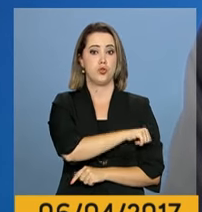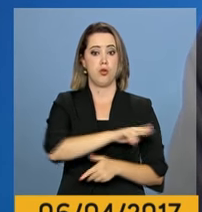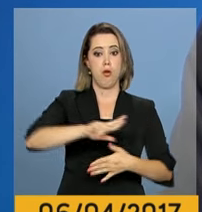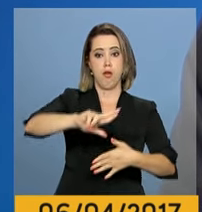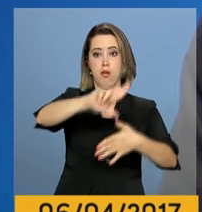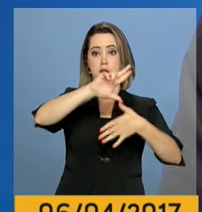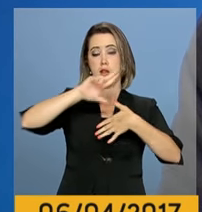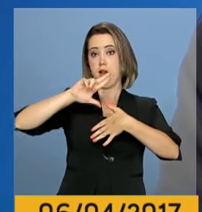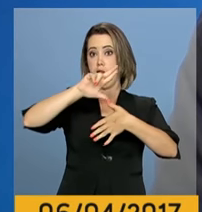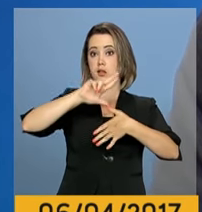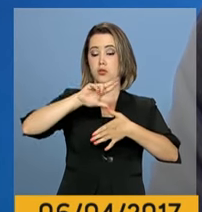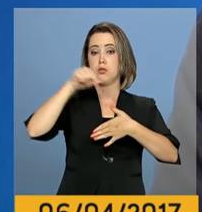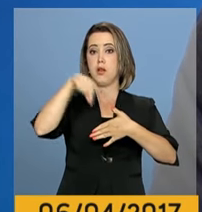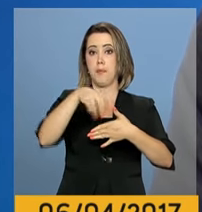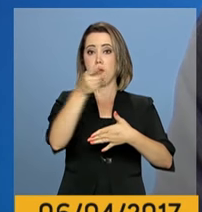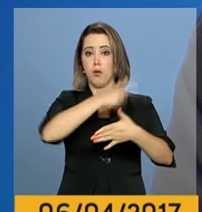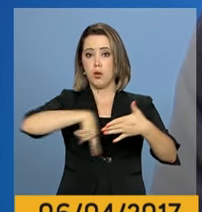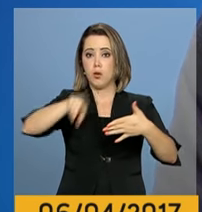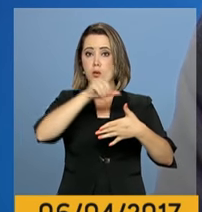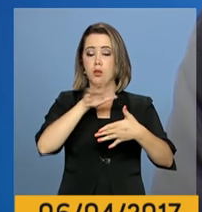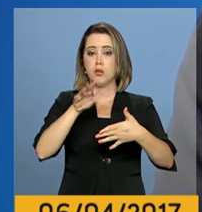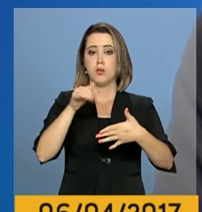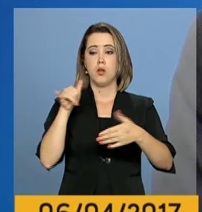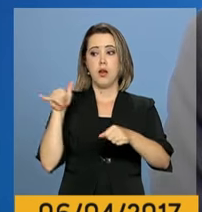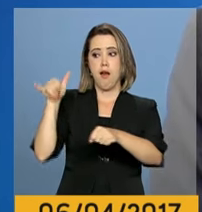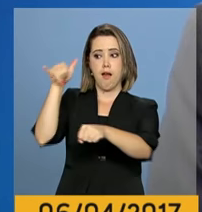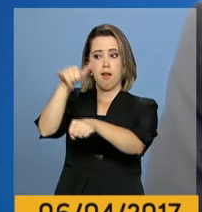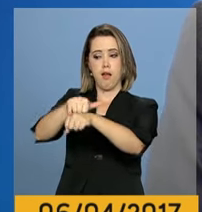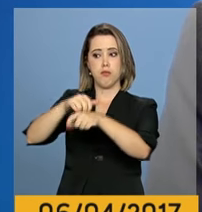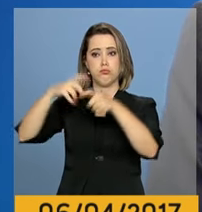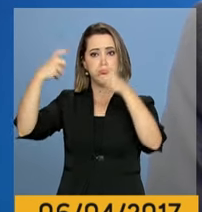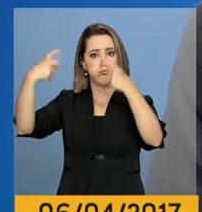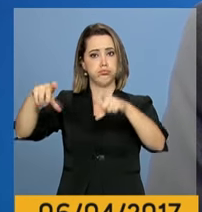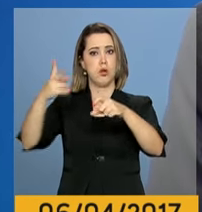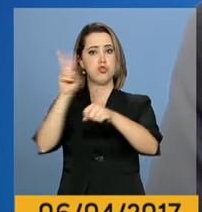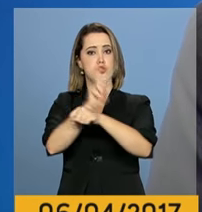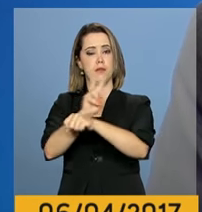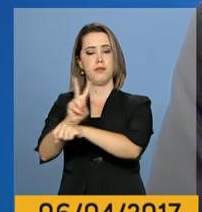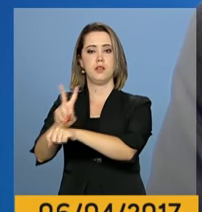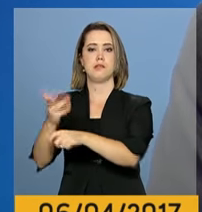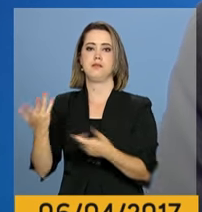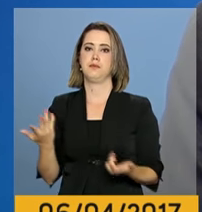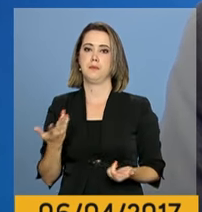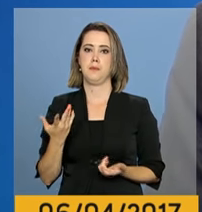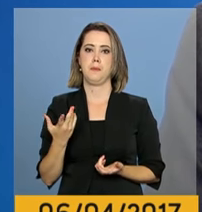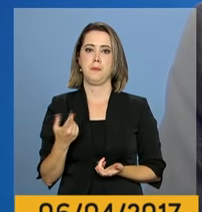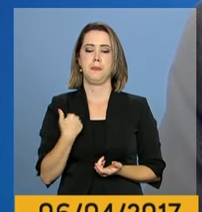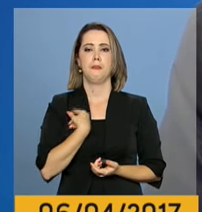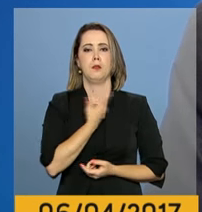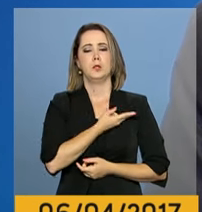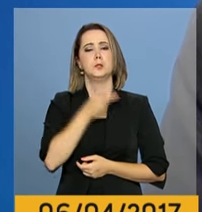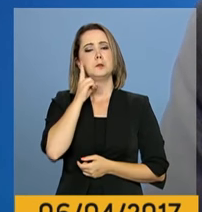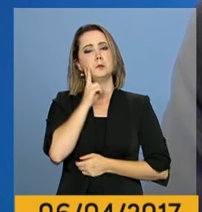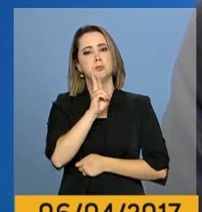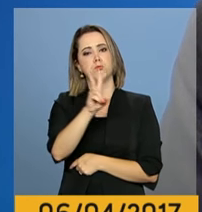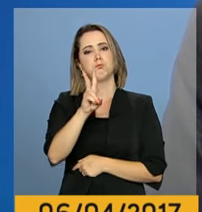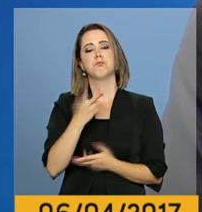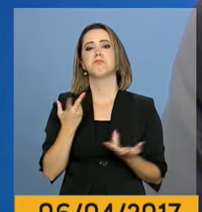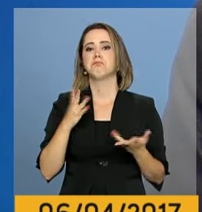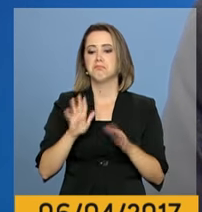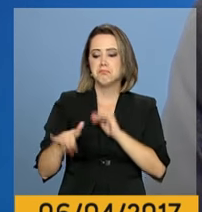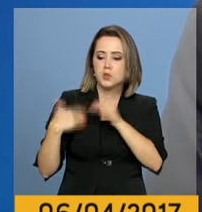latino-americano na área de aeroespaço e defesa. E eu pude constatar